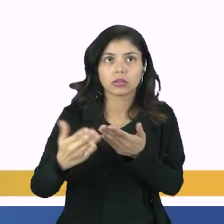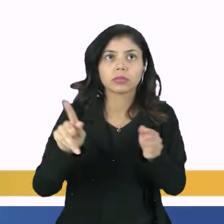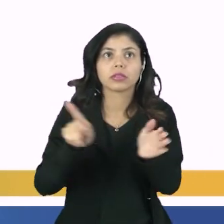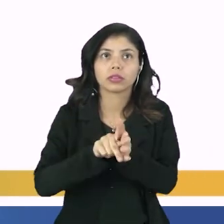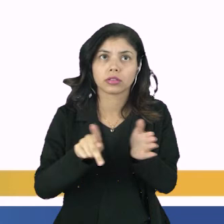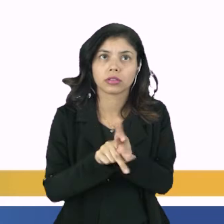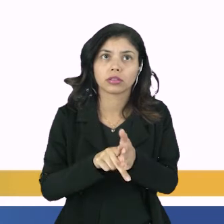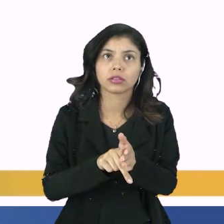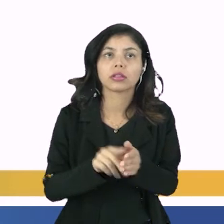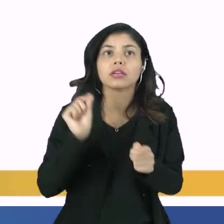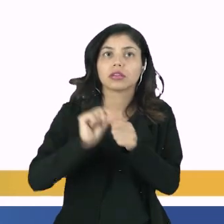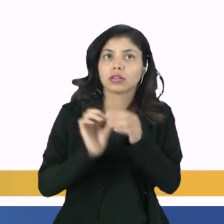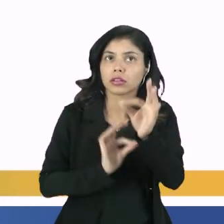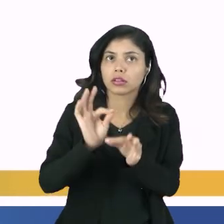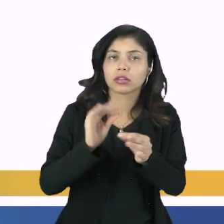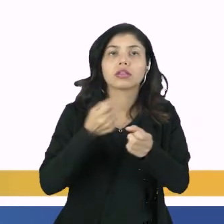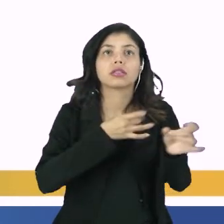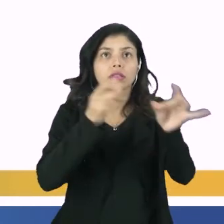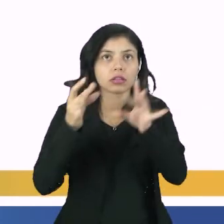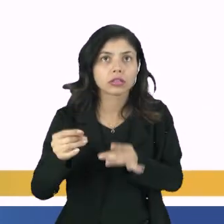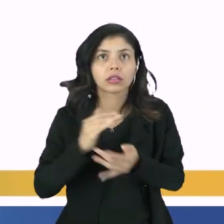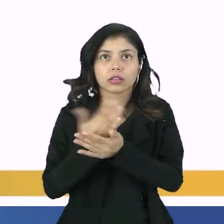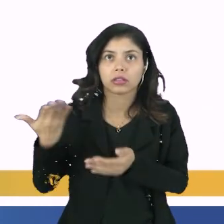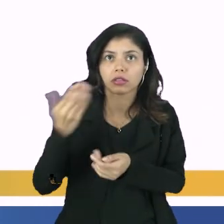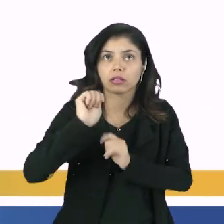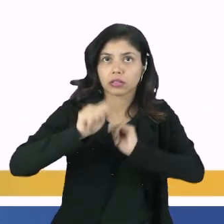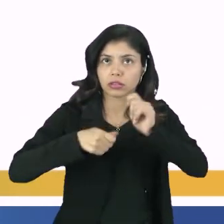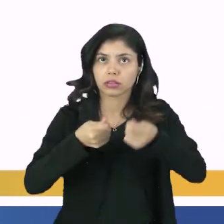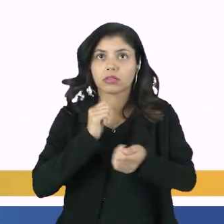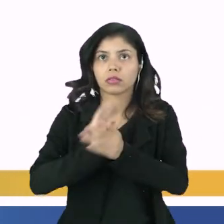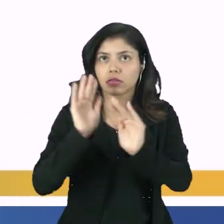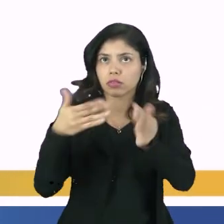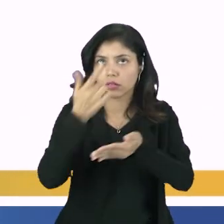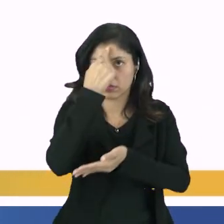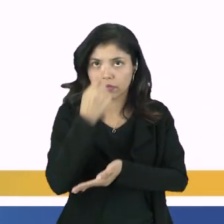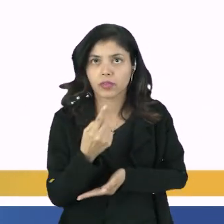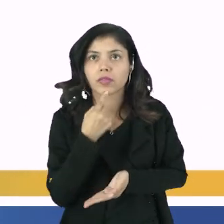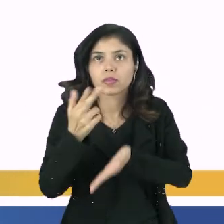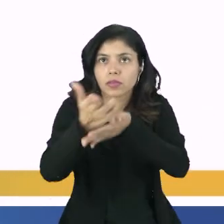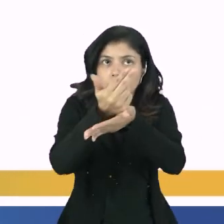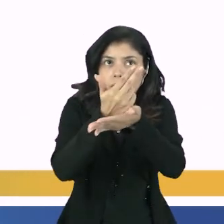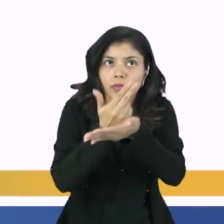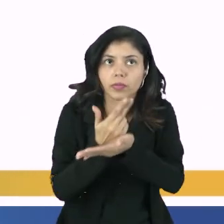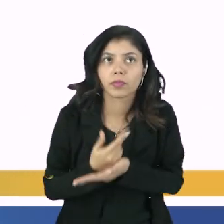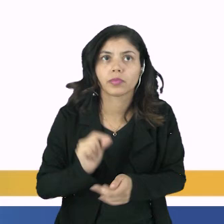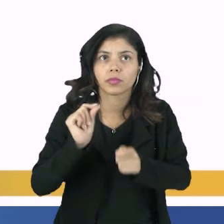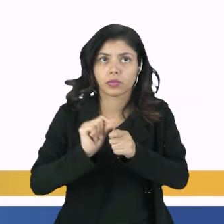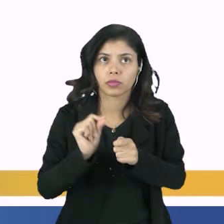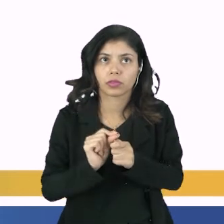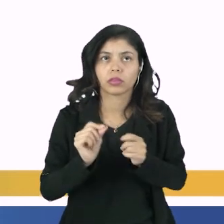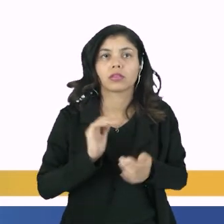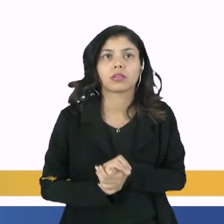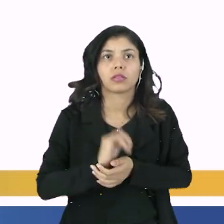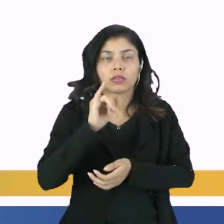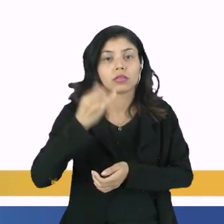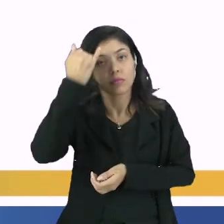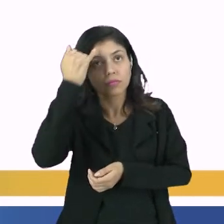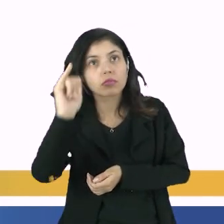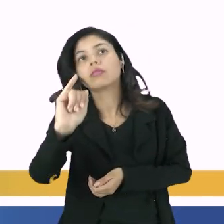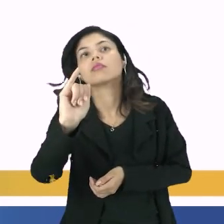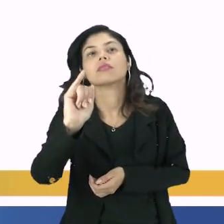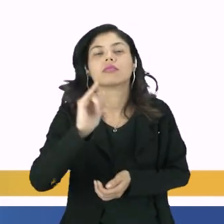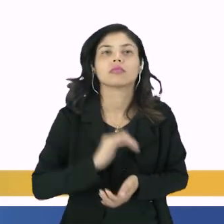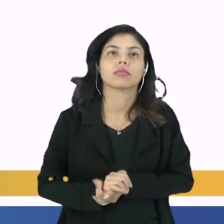inicialmente era aplicada em transações comerciais, baseava-se em símbolos no qual a figura desenhada funcionava como